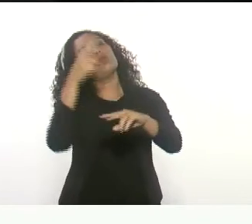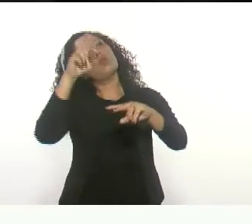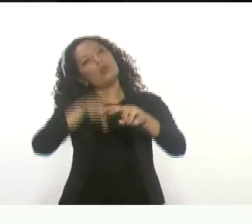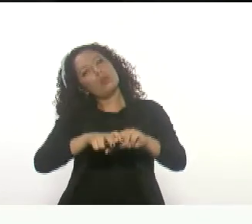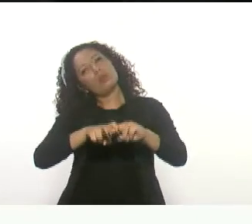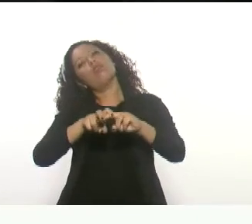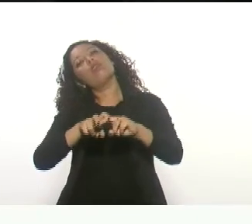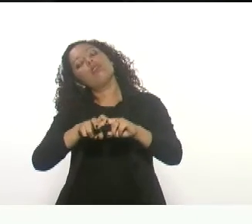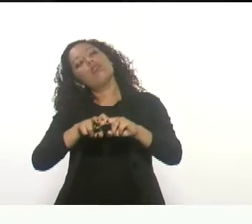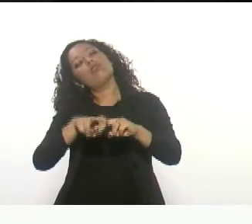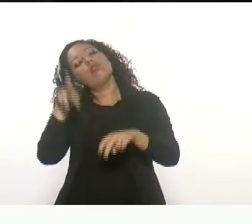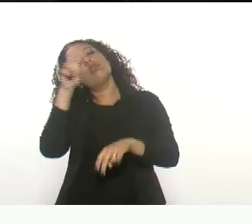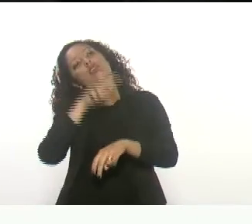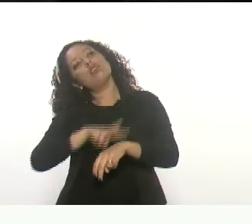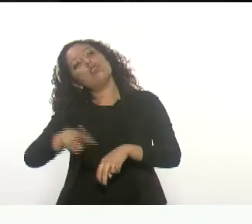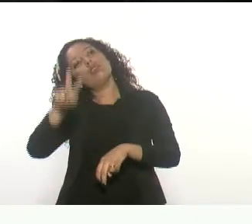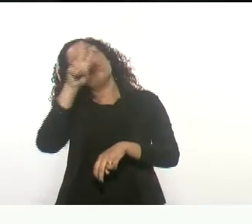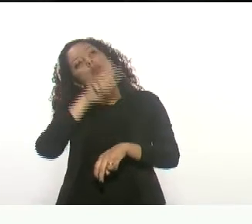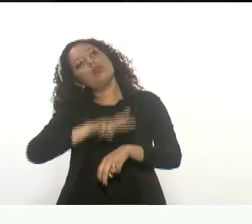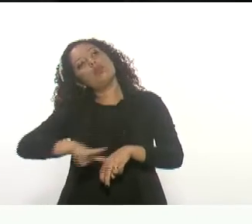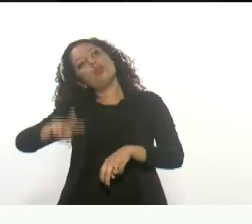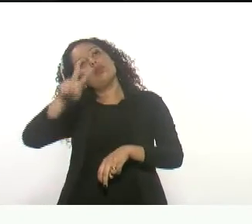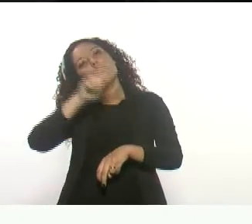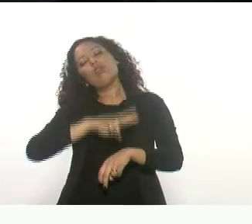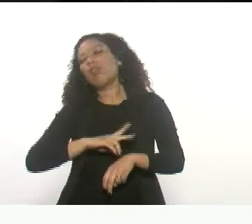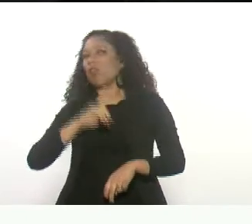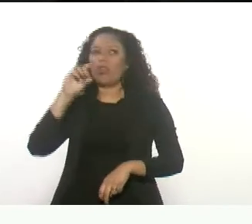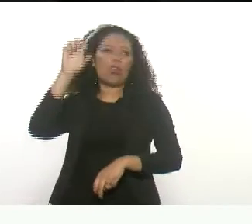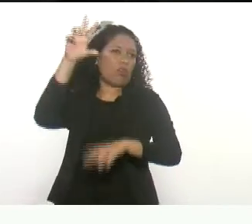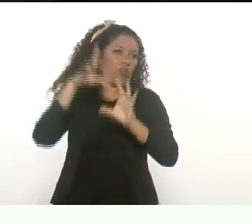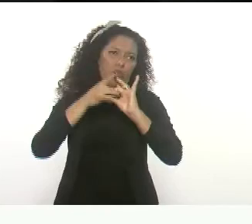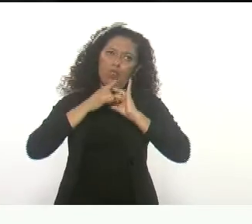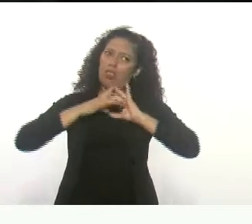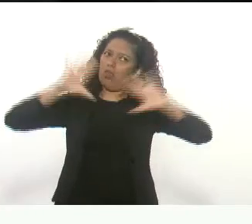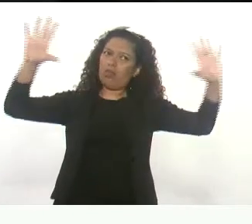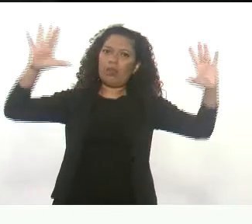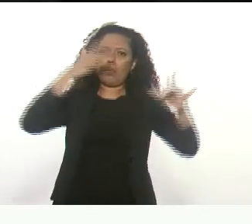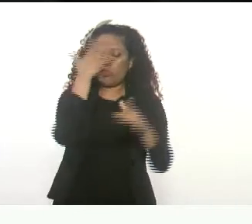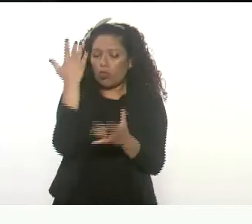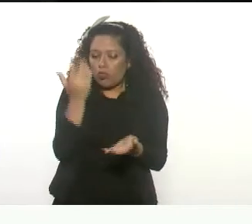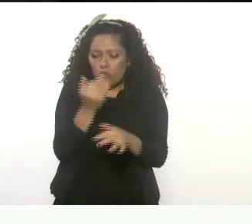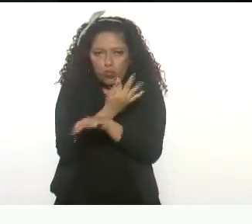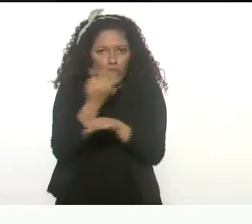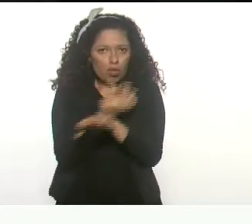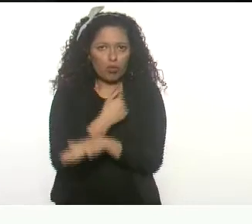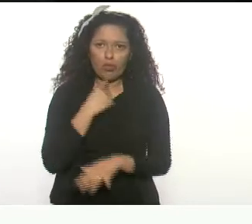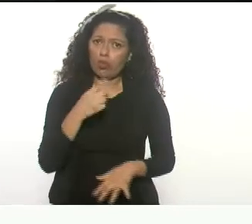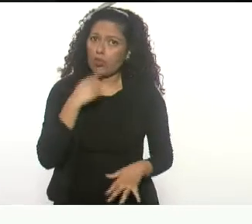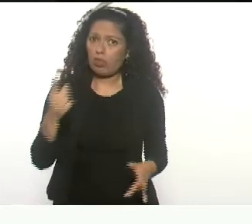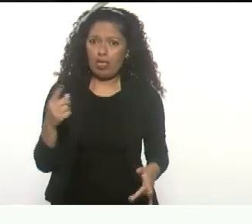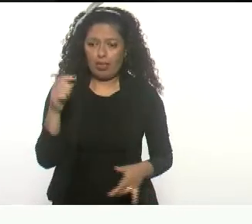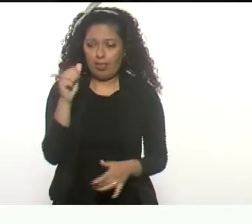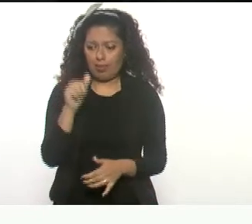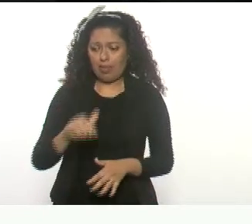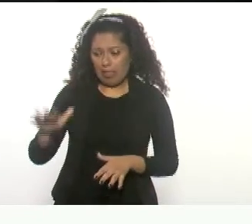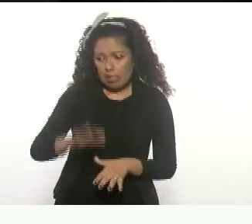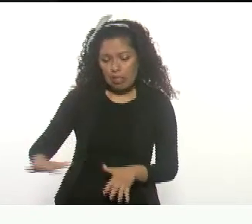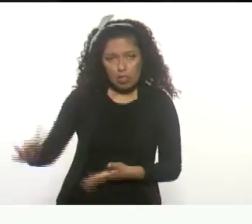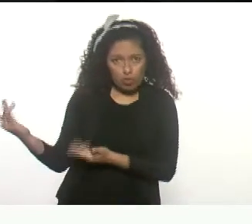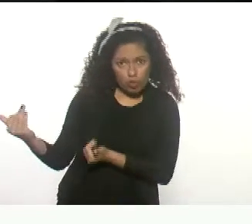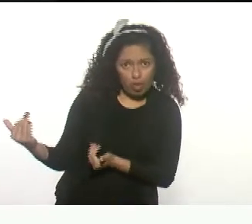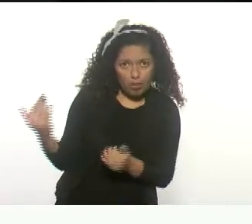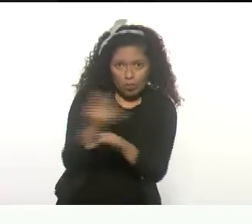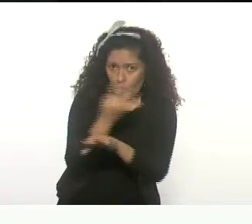numa carteira, vendo um PPT desse, Deus que me livre, né? Ninguém aguenta. E os alunos muito menos, as crianças muito menos. Então tem